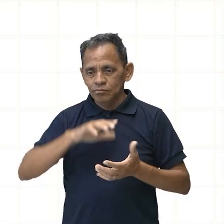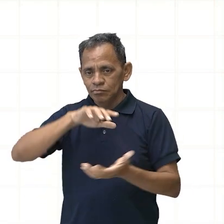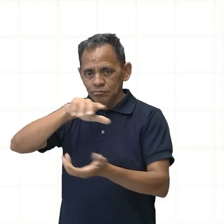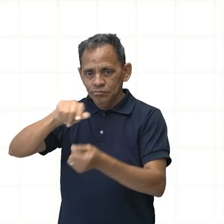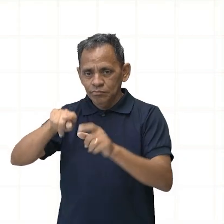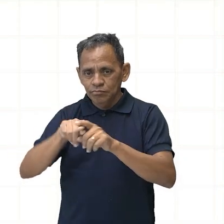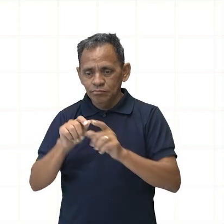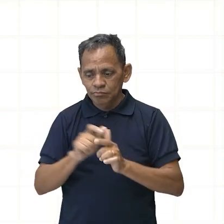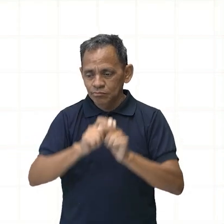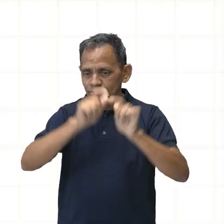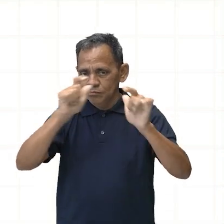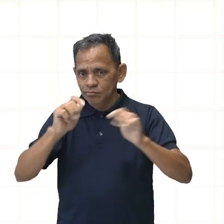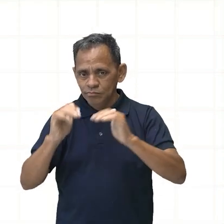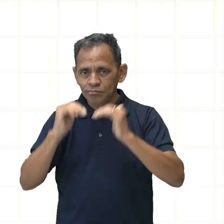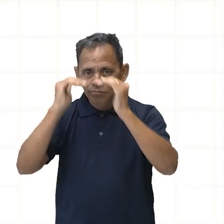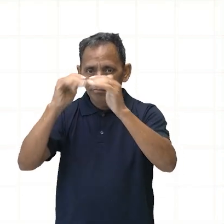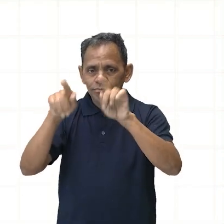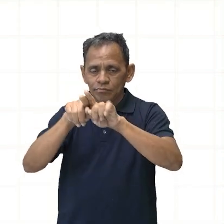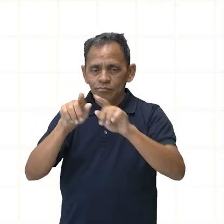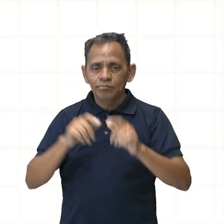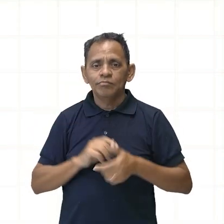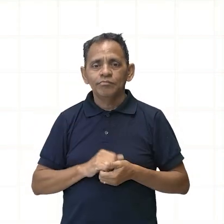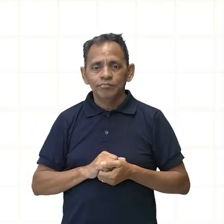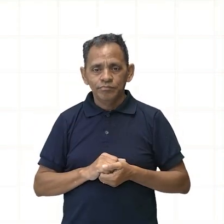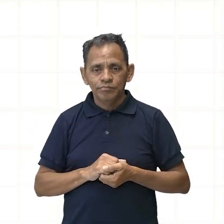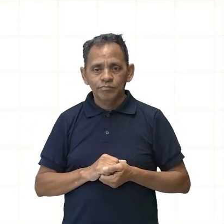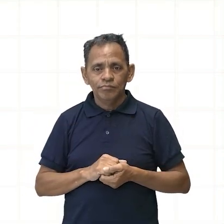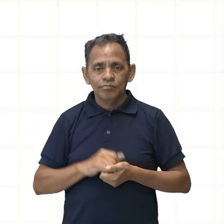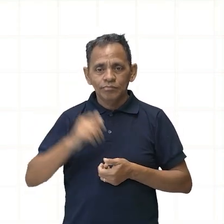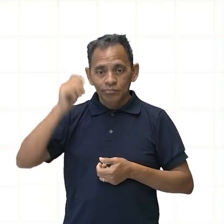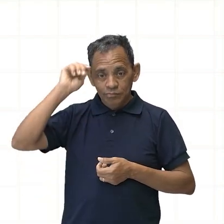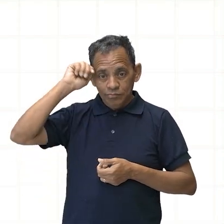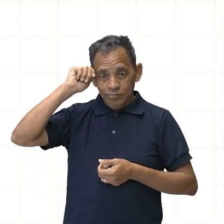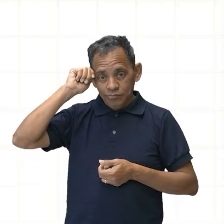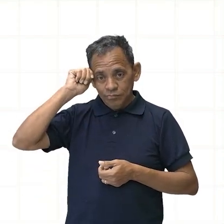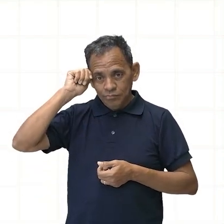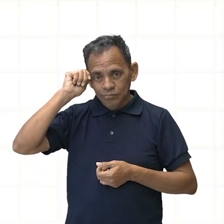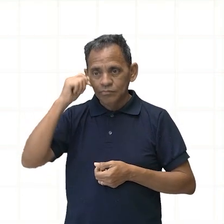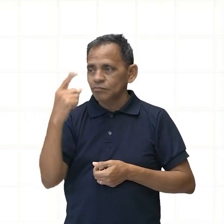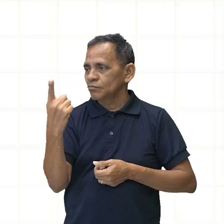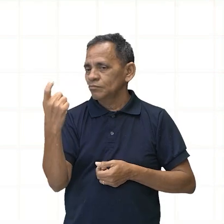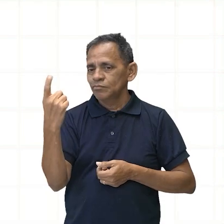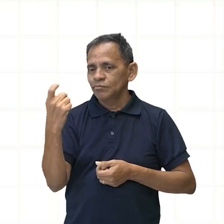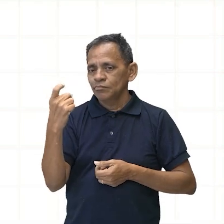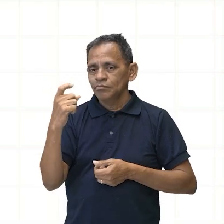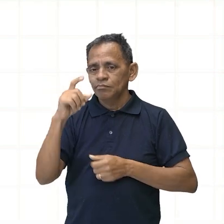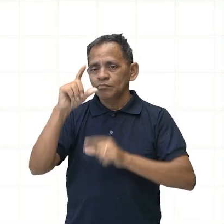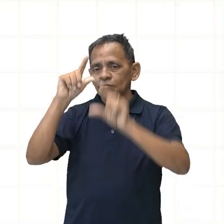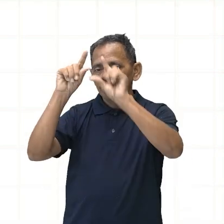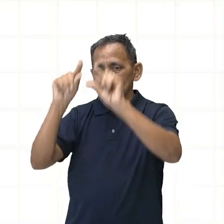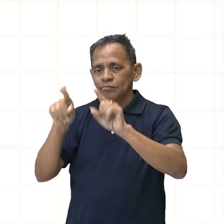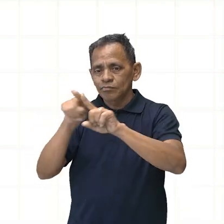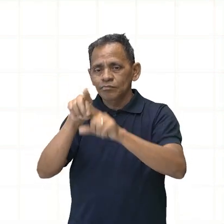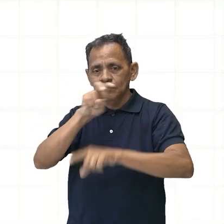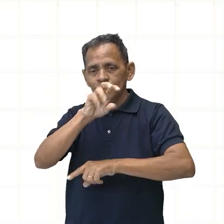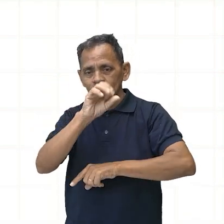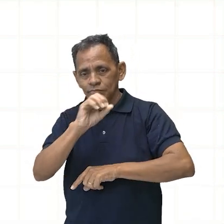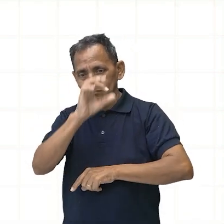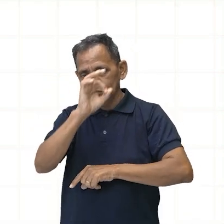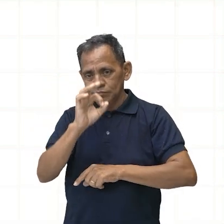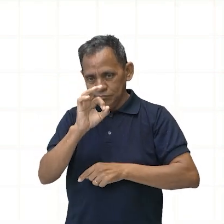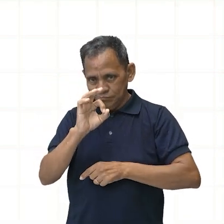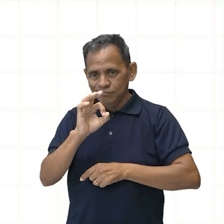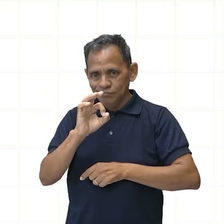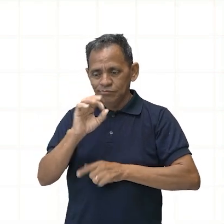né, supera a população vivendo no campo. A África é o único continente que tem menos de 50% da população vivendo em